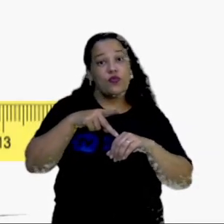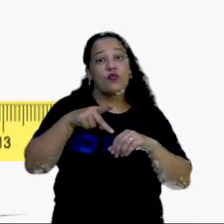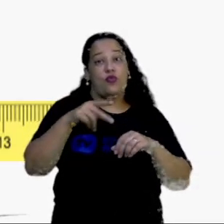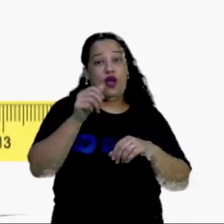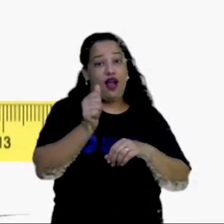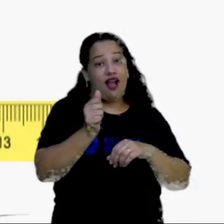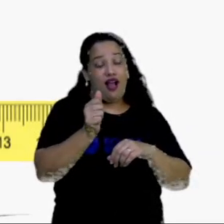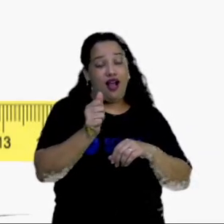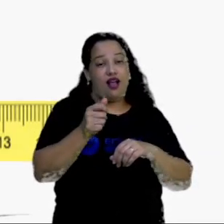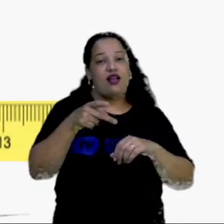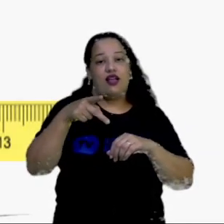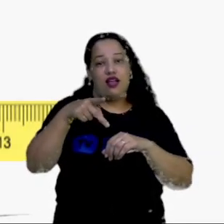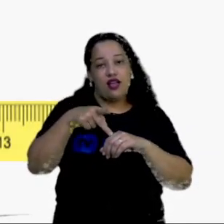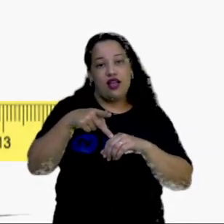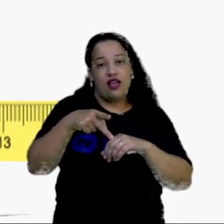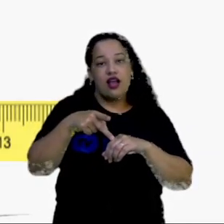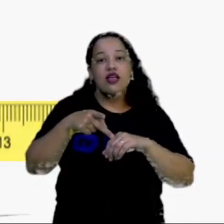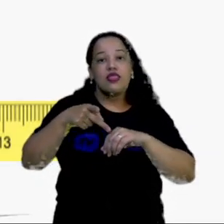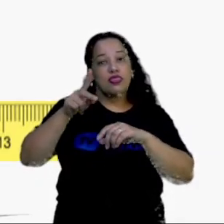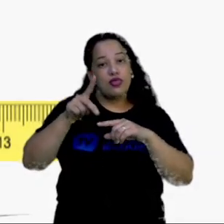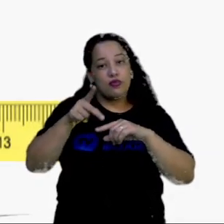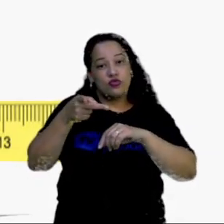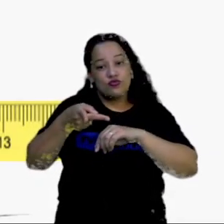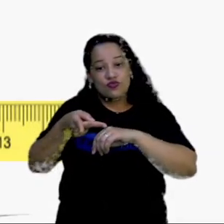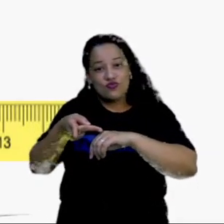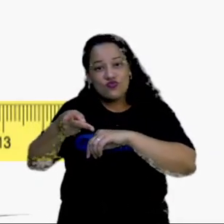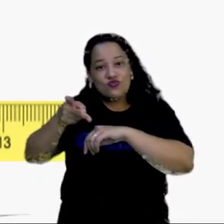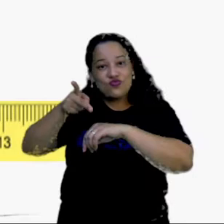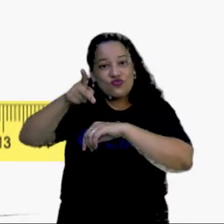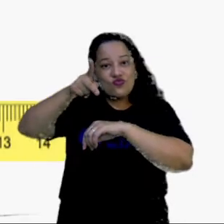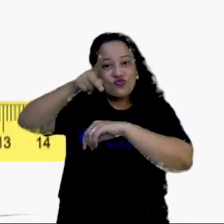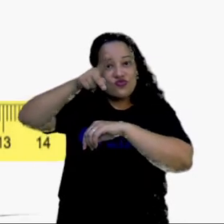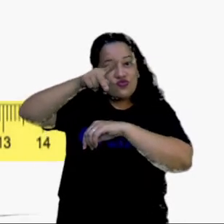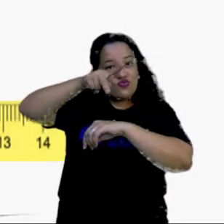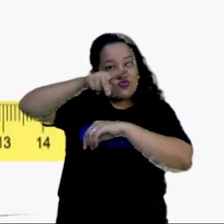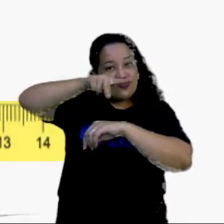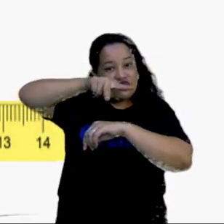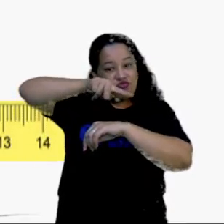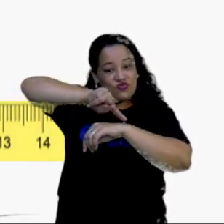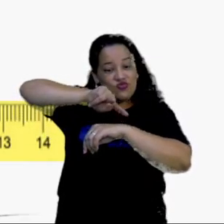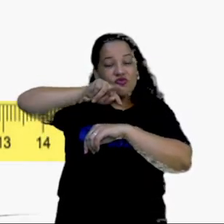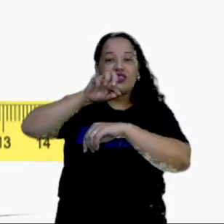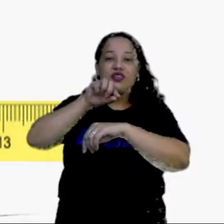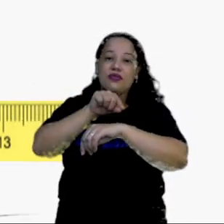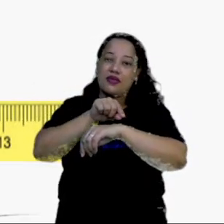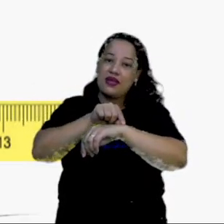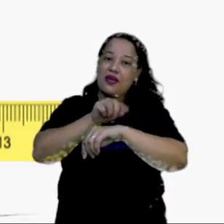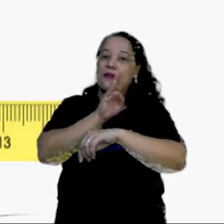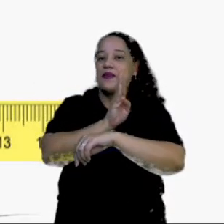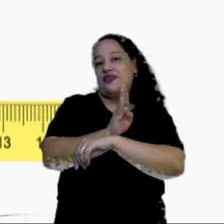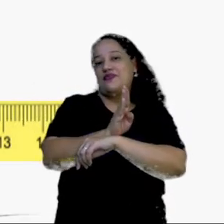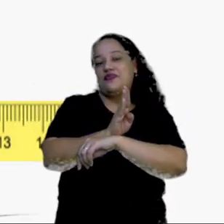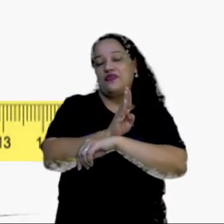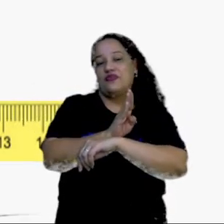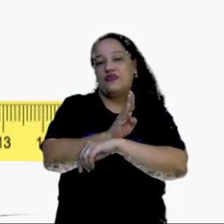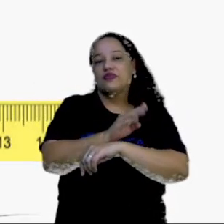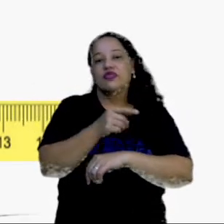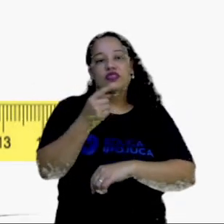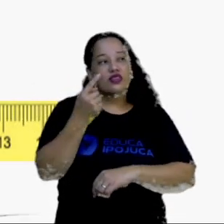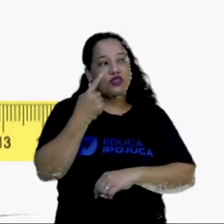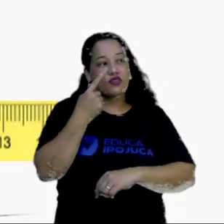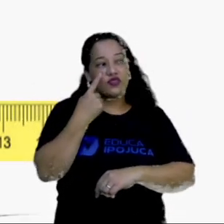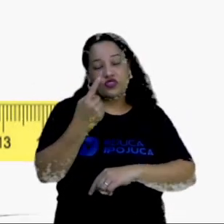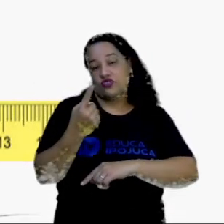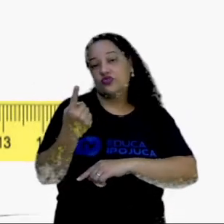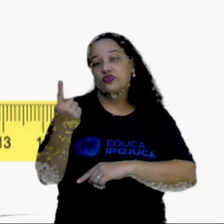esse compasso e colocar até o ponto B. Olha aí, fizeram isso aí? Ponta seca no